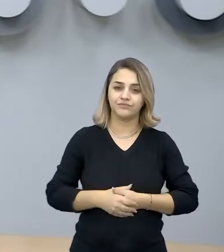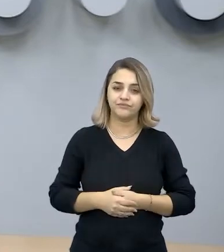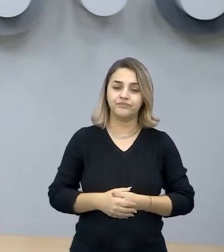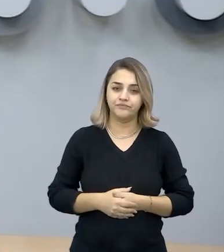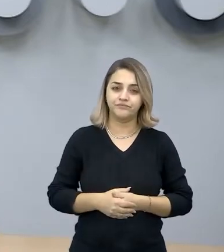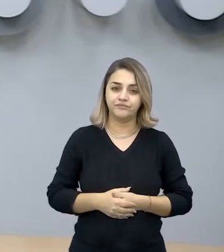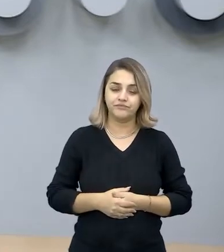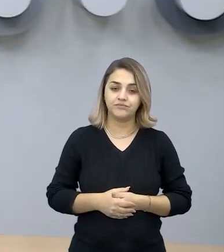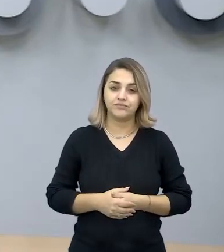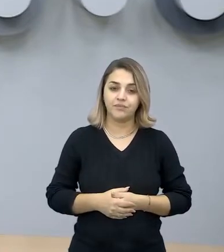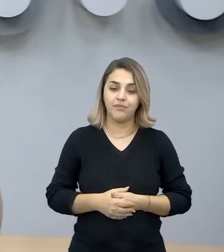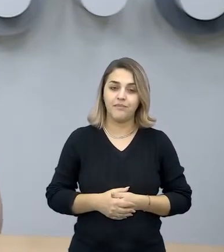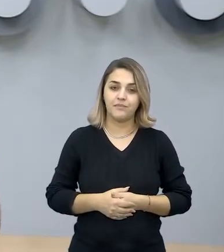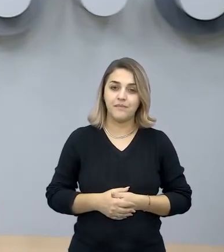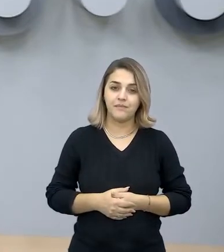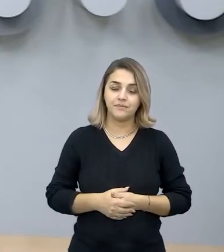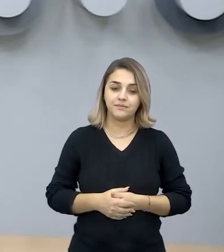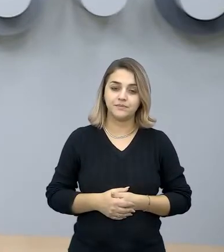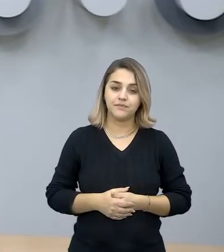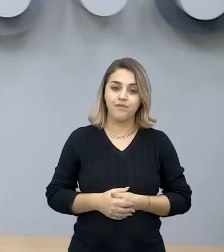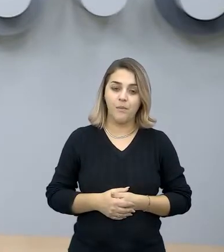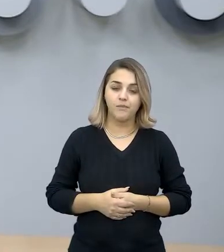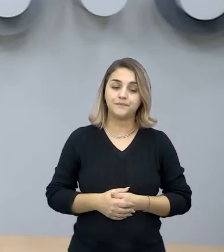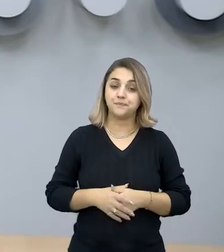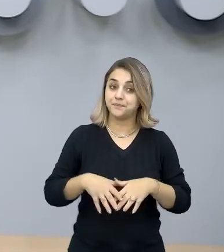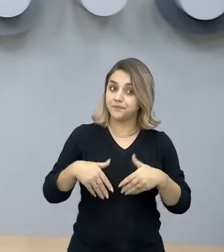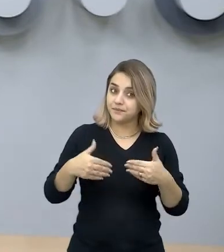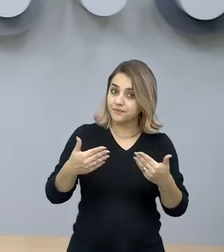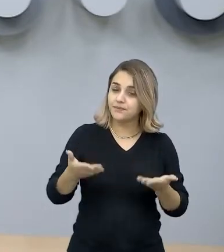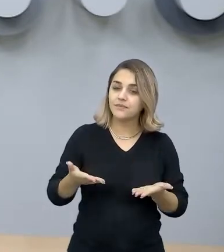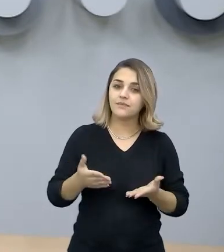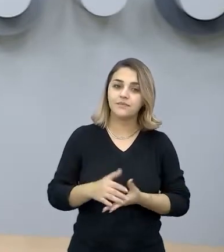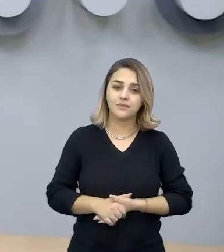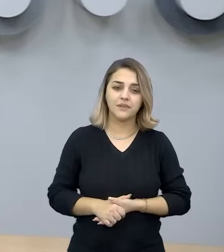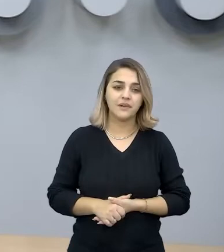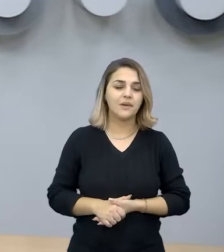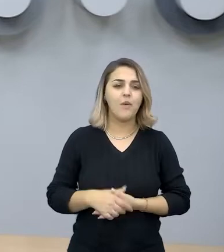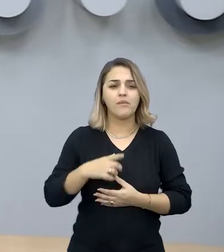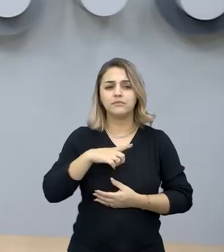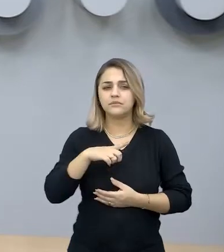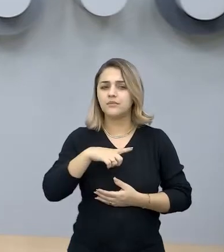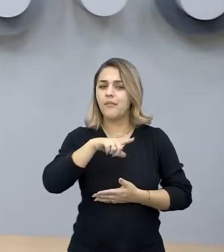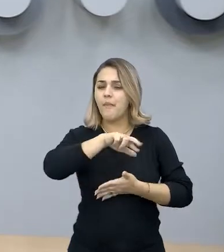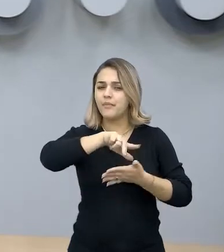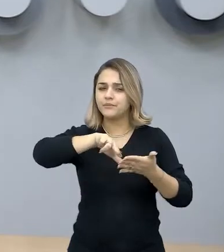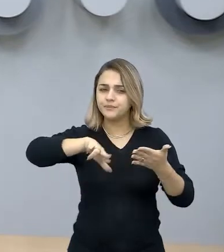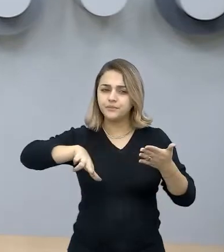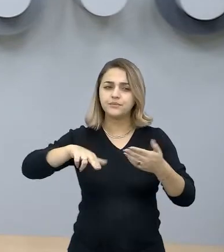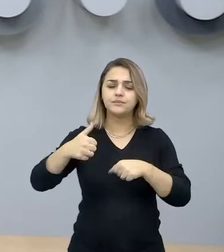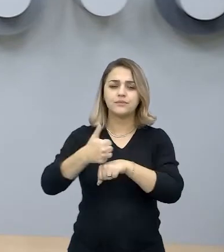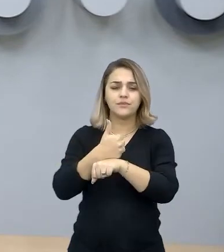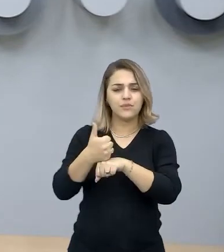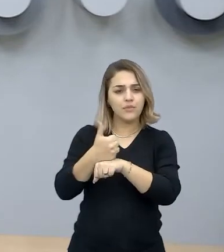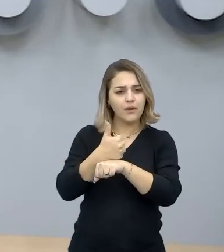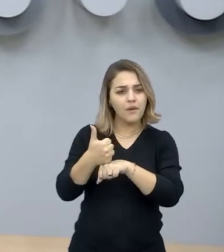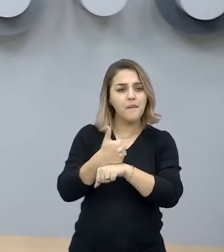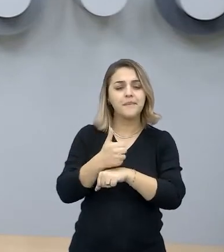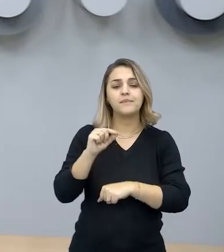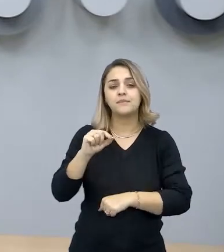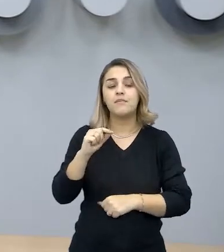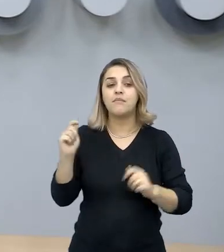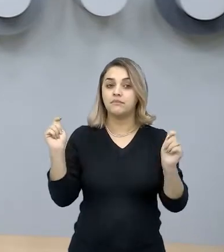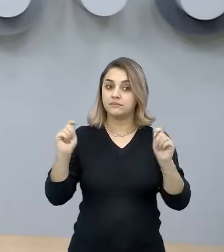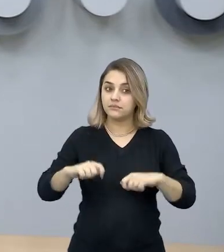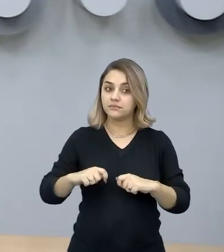certo? Bom, por tudo isso, tem muitos analistas, muitos especialistas que